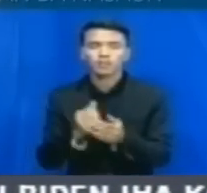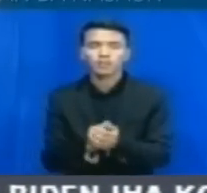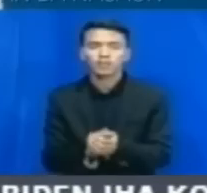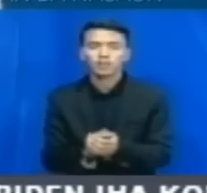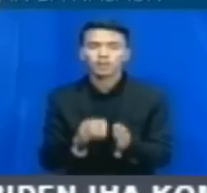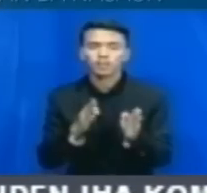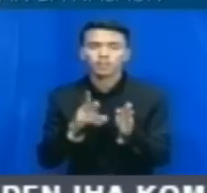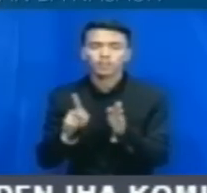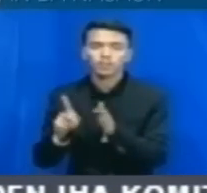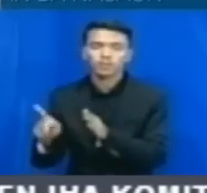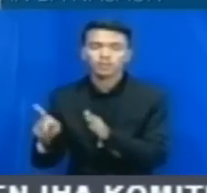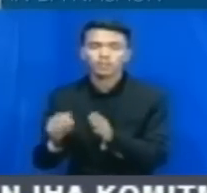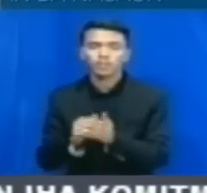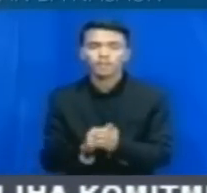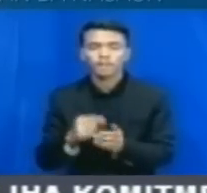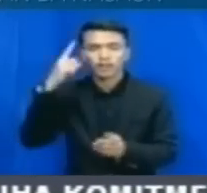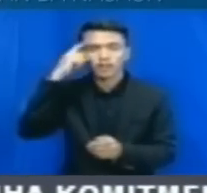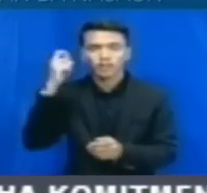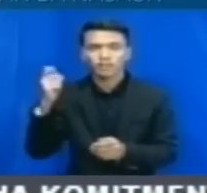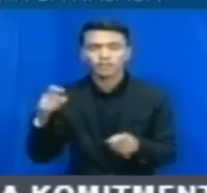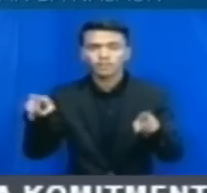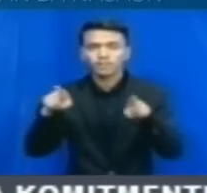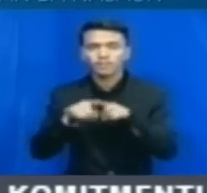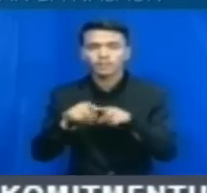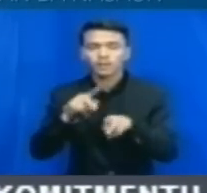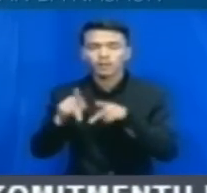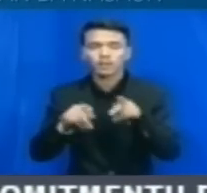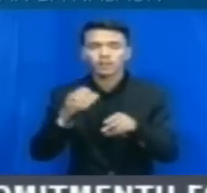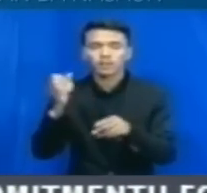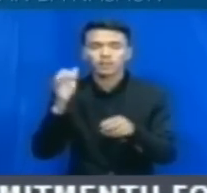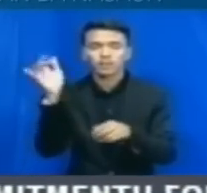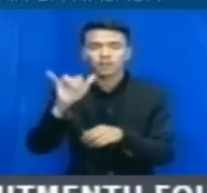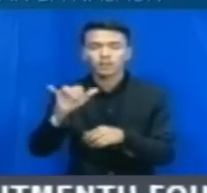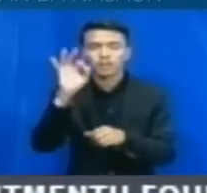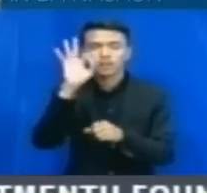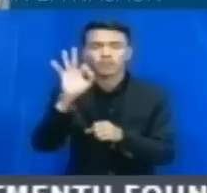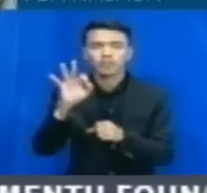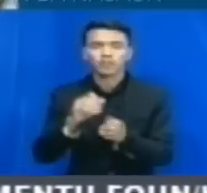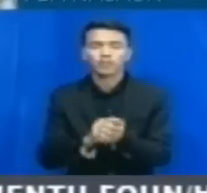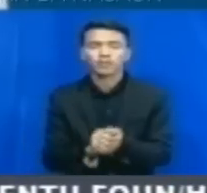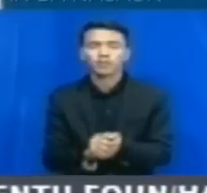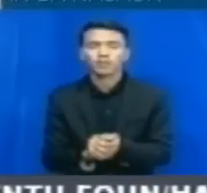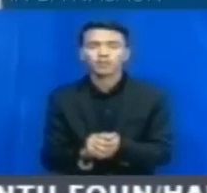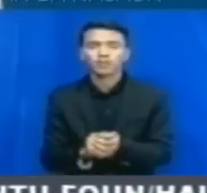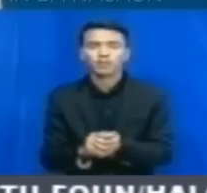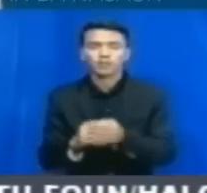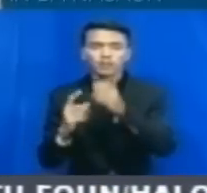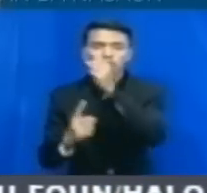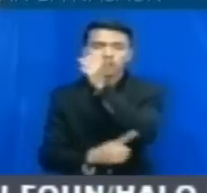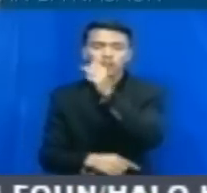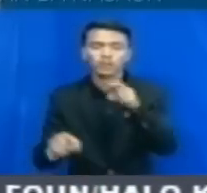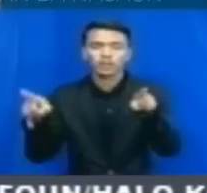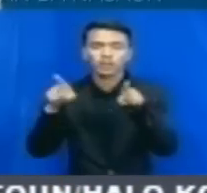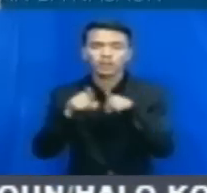ia processo ne rasi tamban sene entre sira na insia ne balu komite yang agak pena ida be hanesan